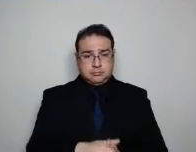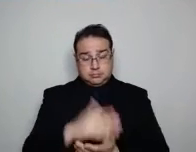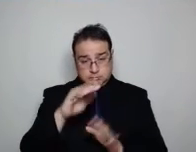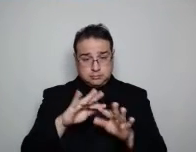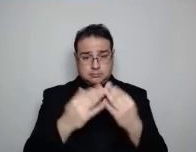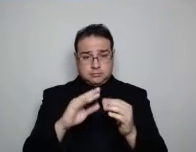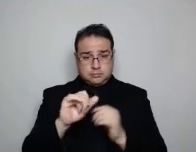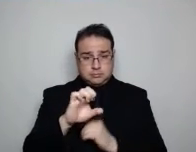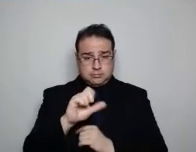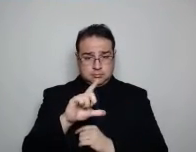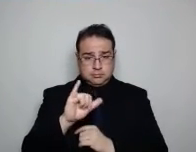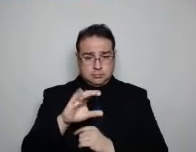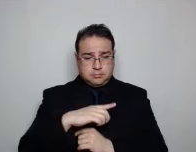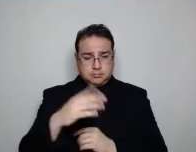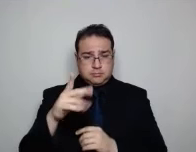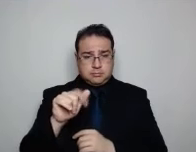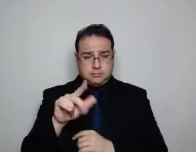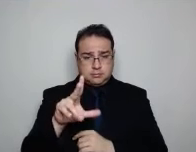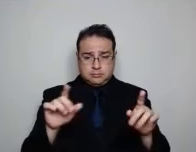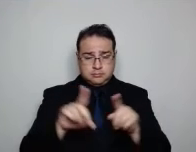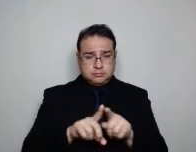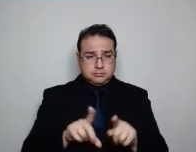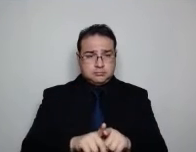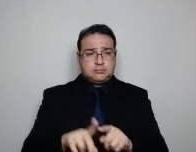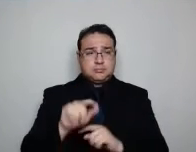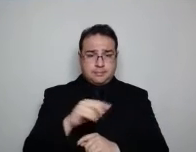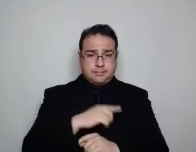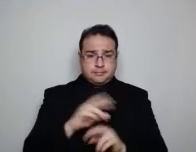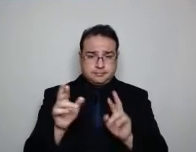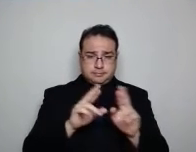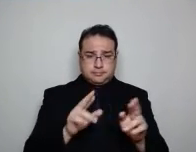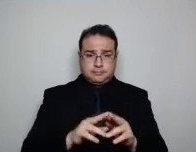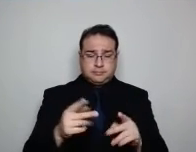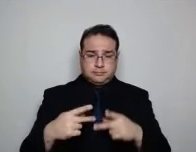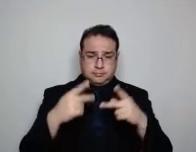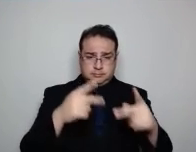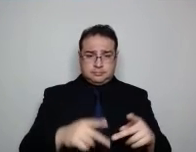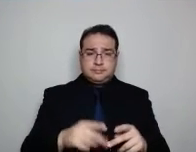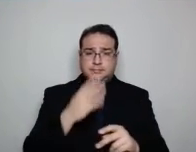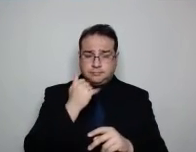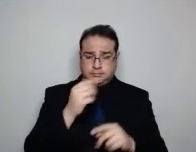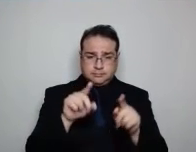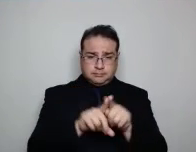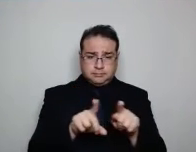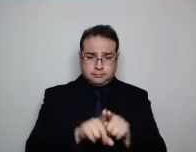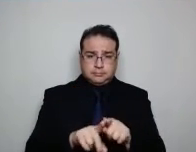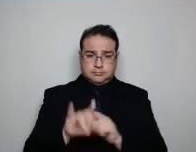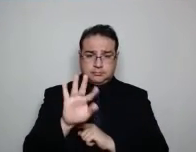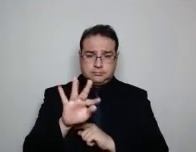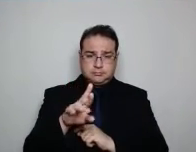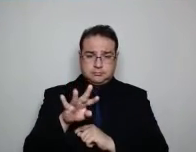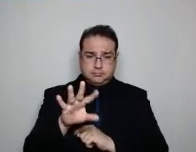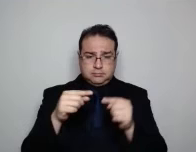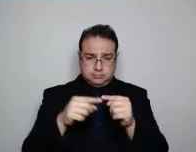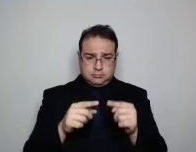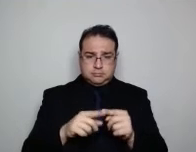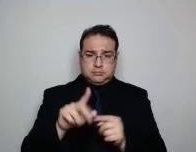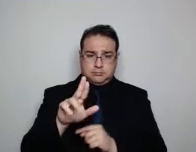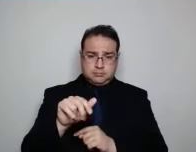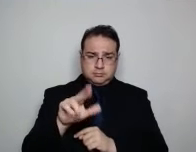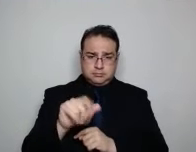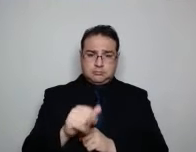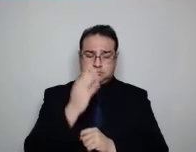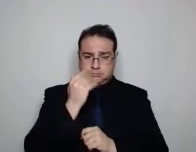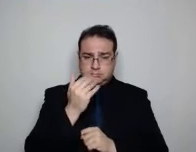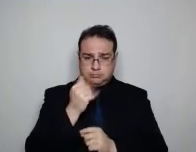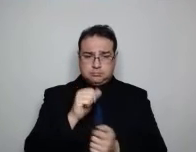ação de guarda com alimentos, reunião dos recursos para julgamento conjunto, processo de origem que envolve as mesmas partes em polos